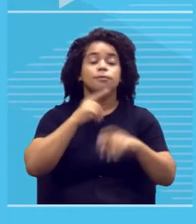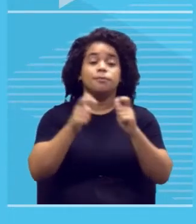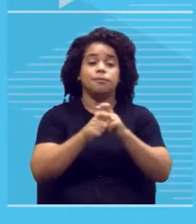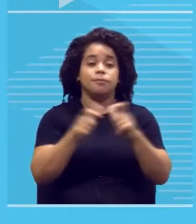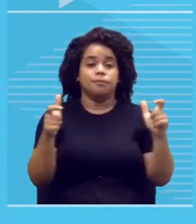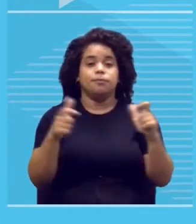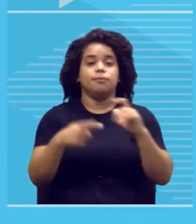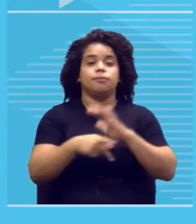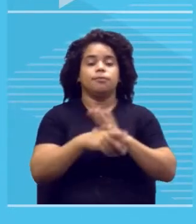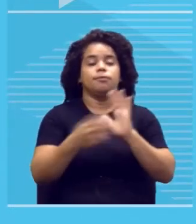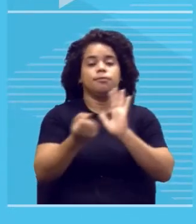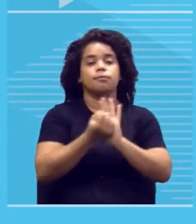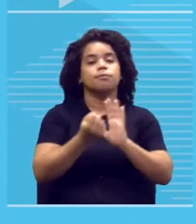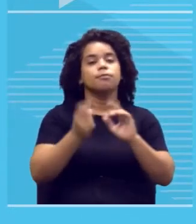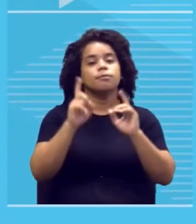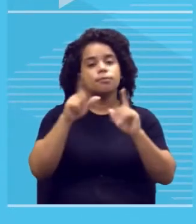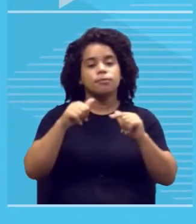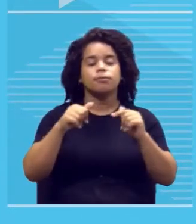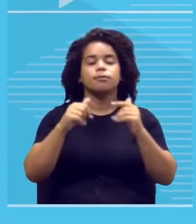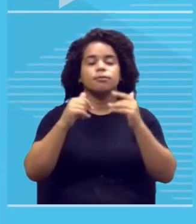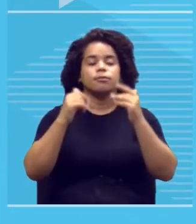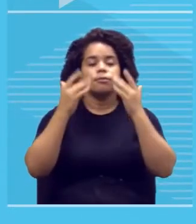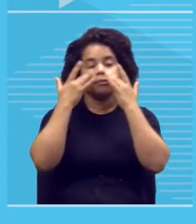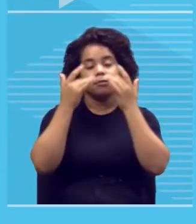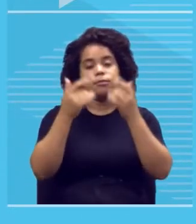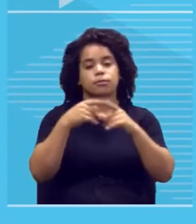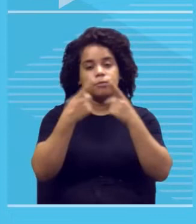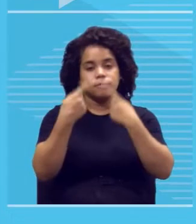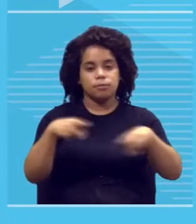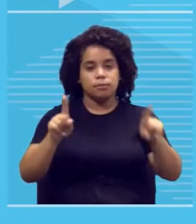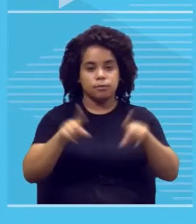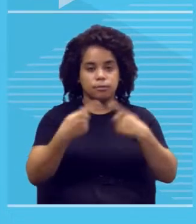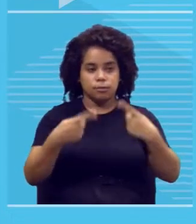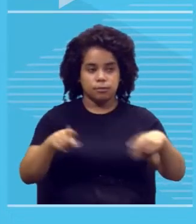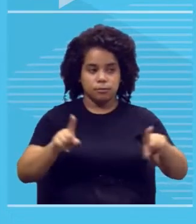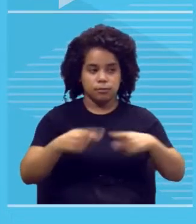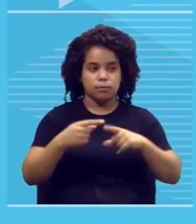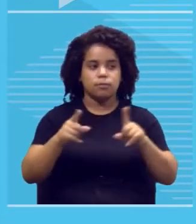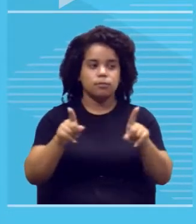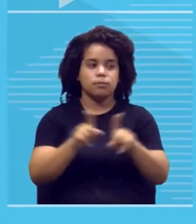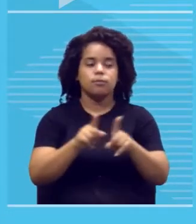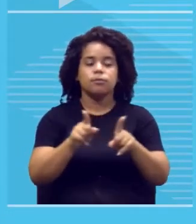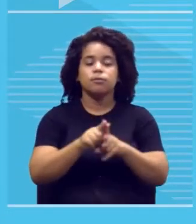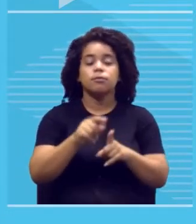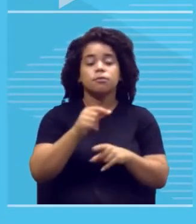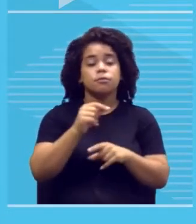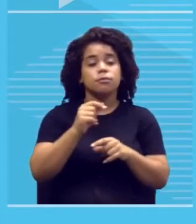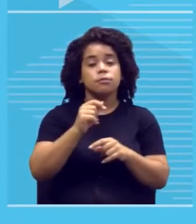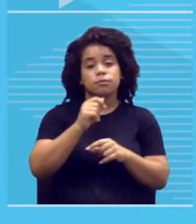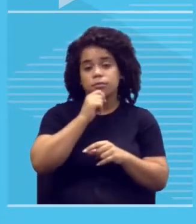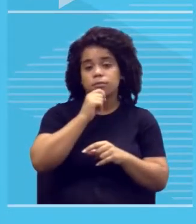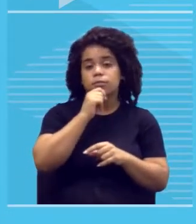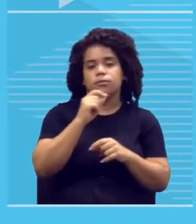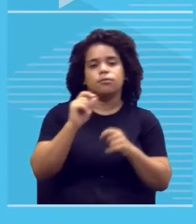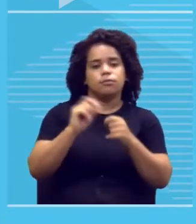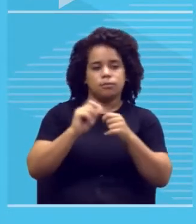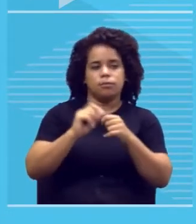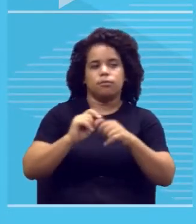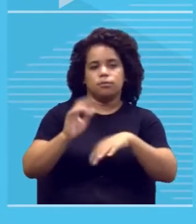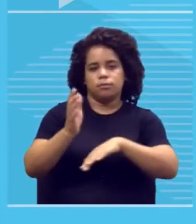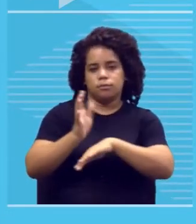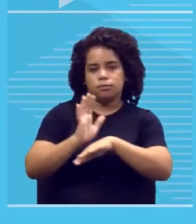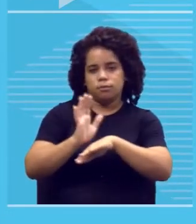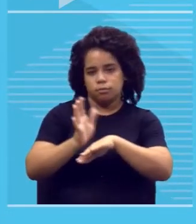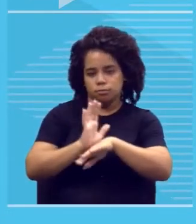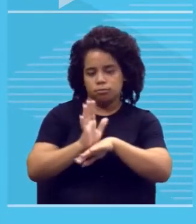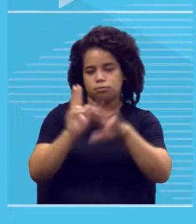historicamente são musicais e aqui ali e ainda se fazem né musicais que estouram que fazem sucesso ganhar um prêmio